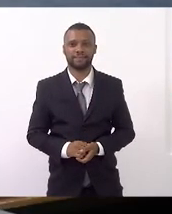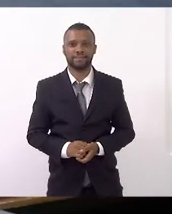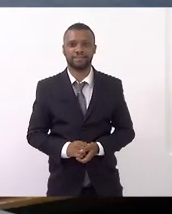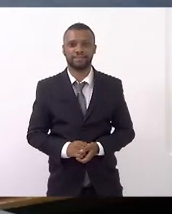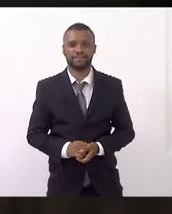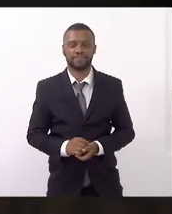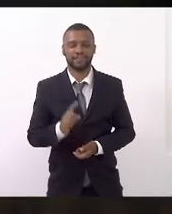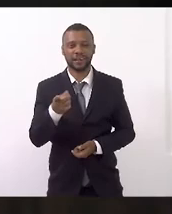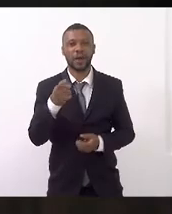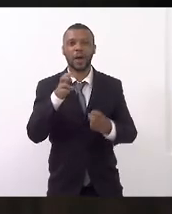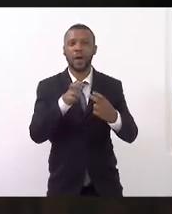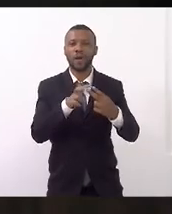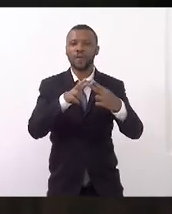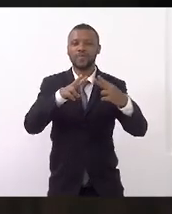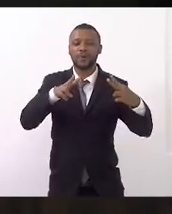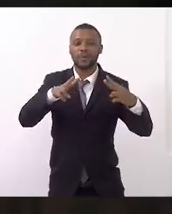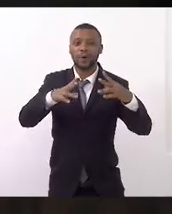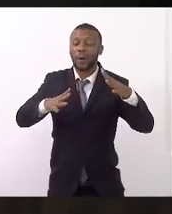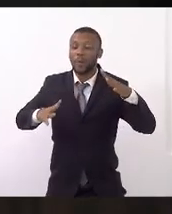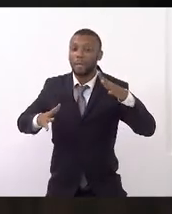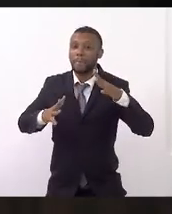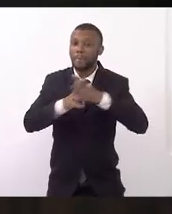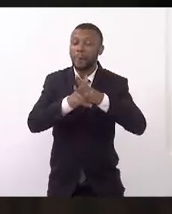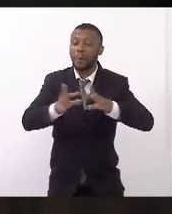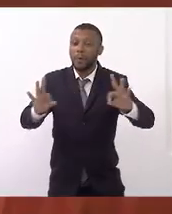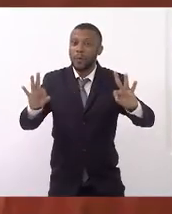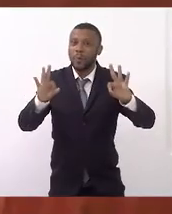É o virtual do virtual.